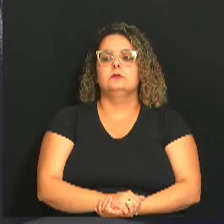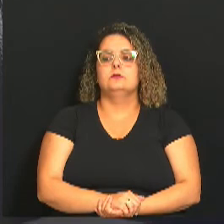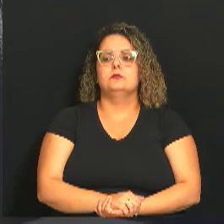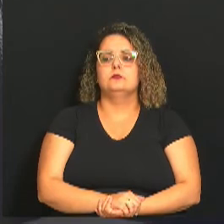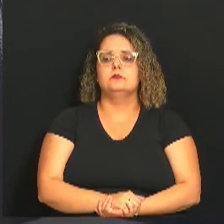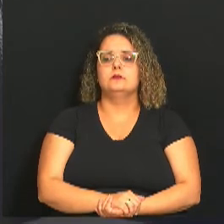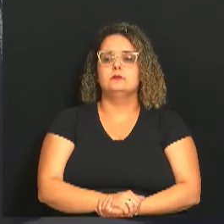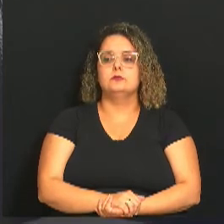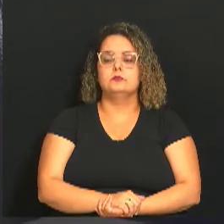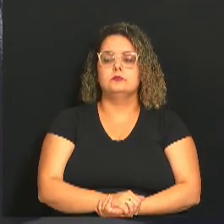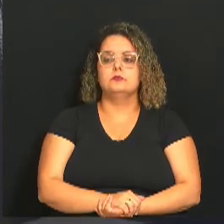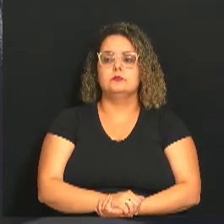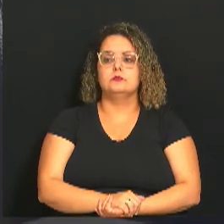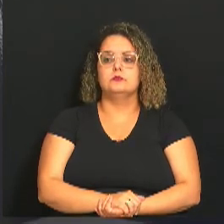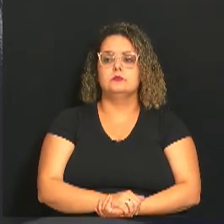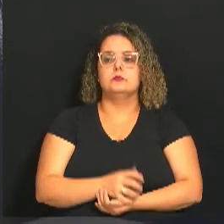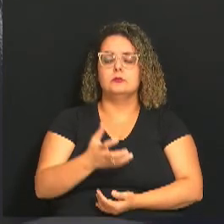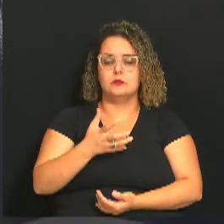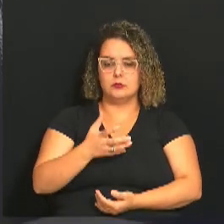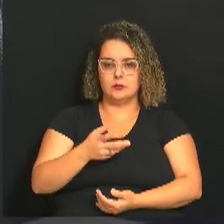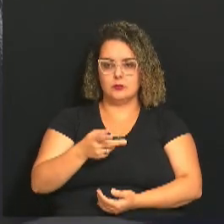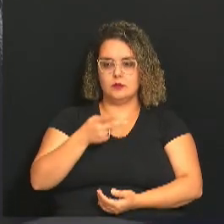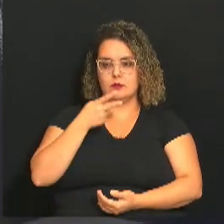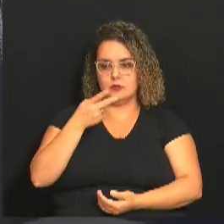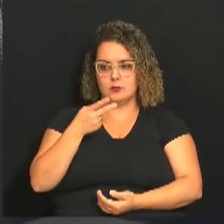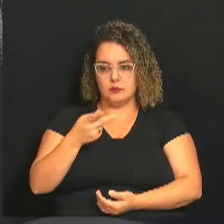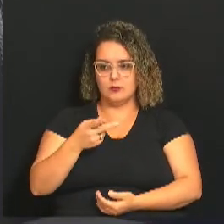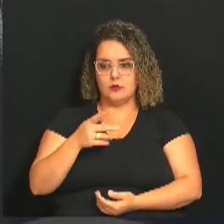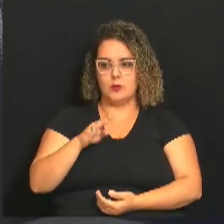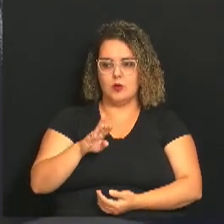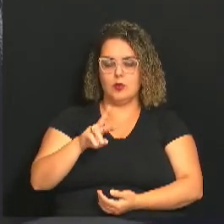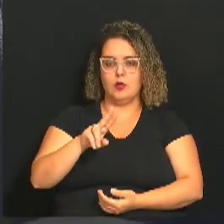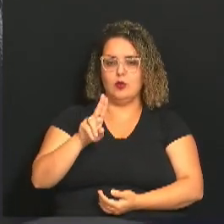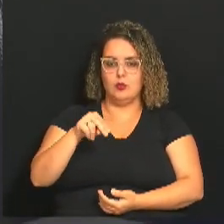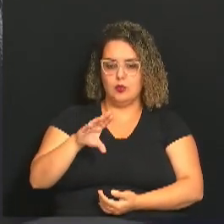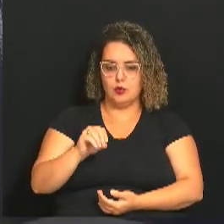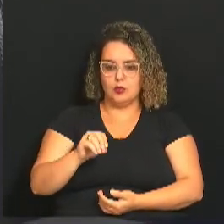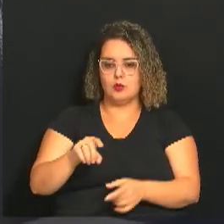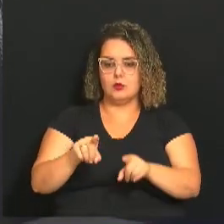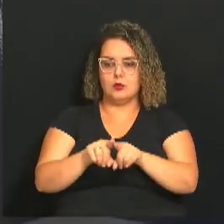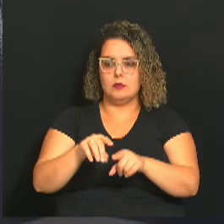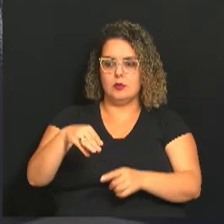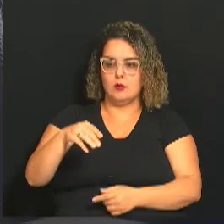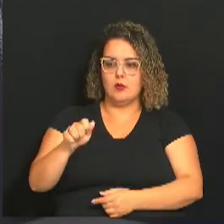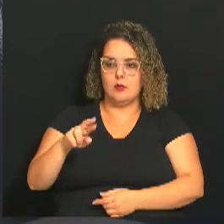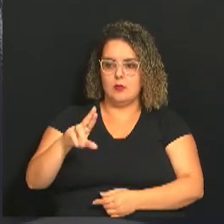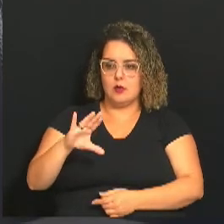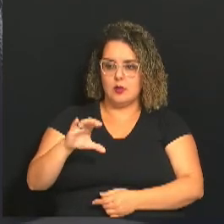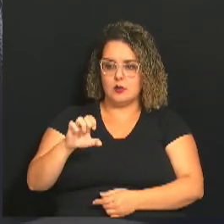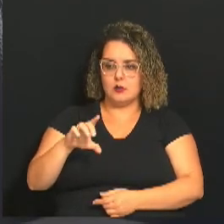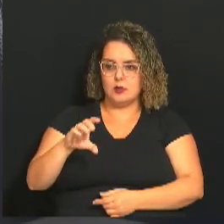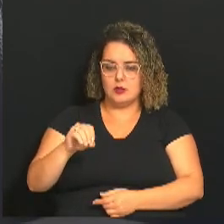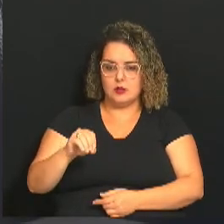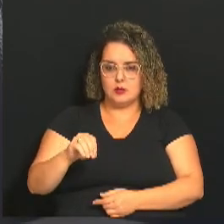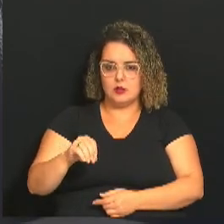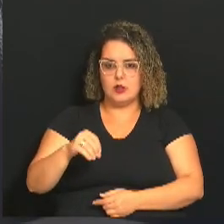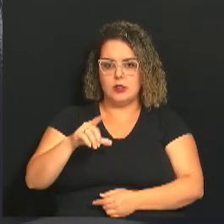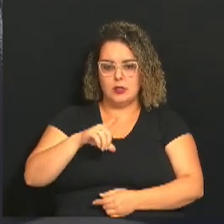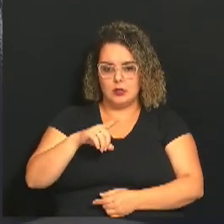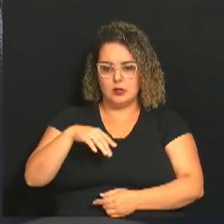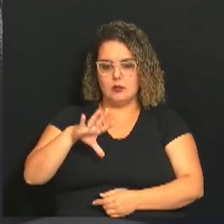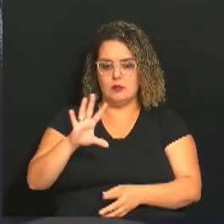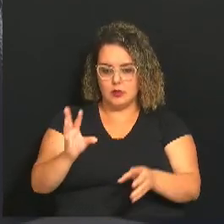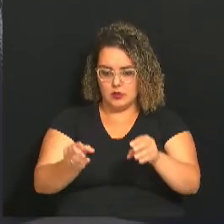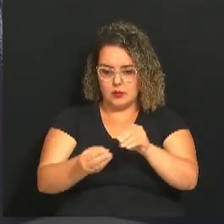Queria passar aqui ao Bruno e também ao Marcelo, para verificar se eles têm alguma